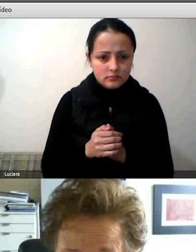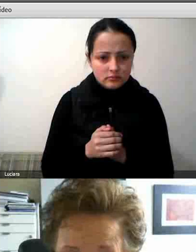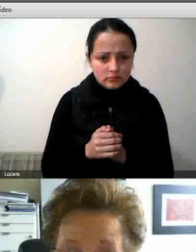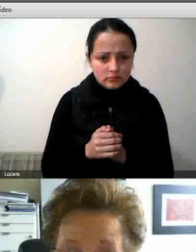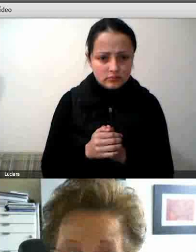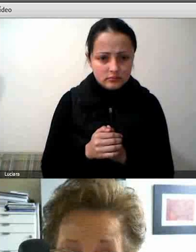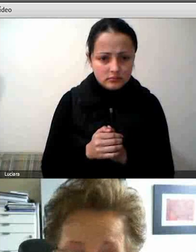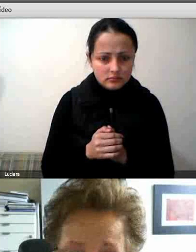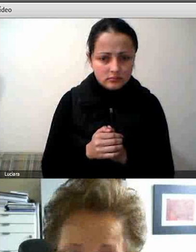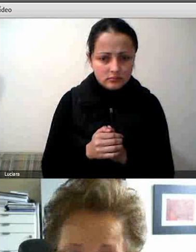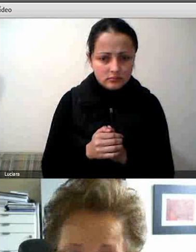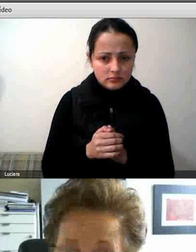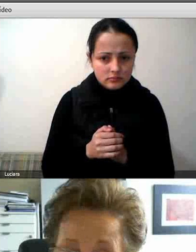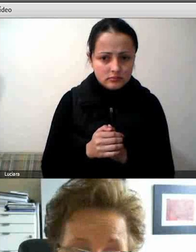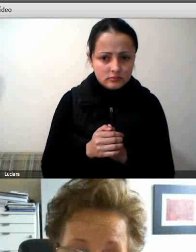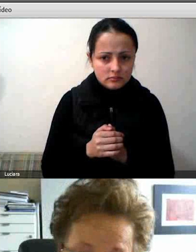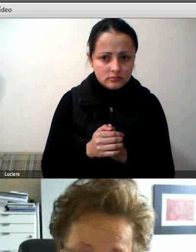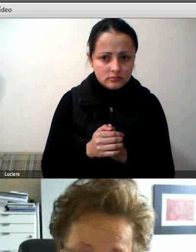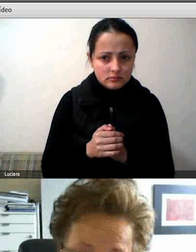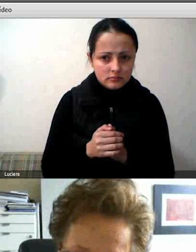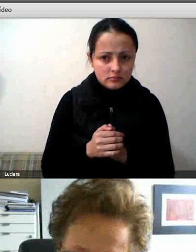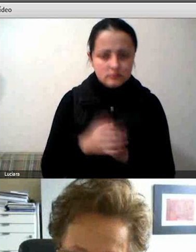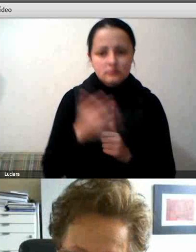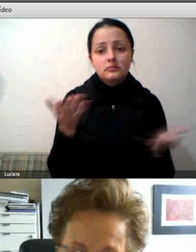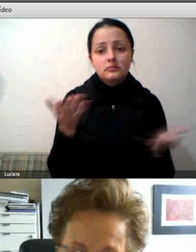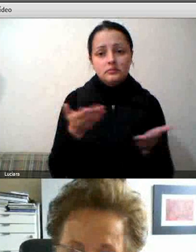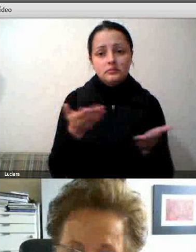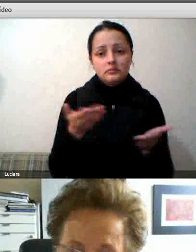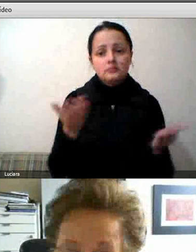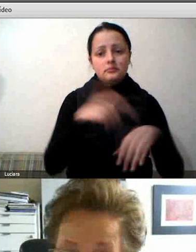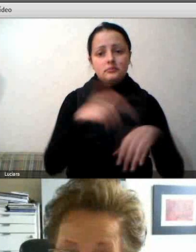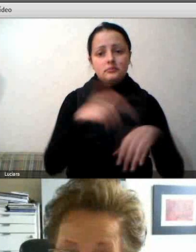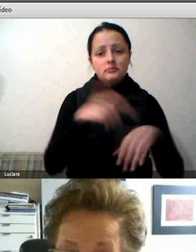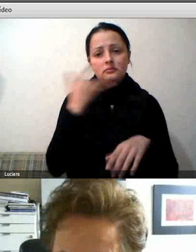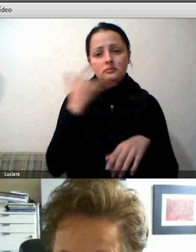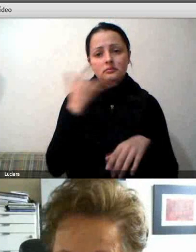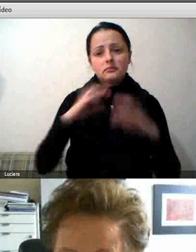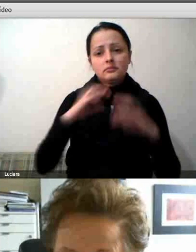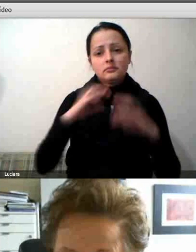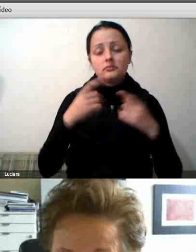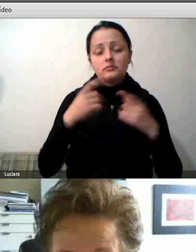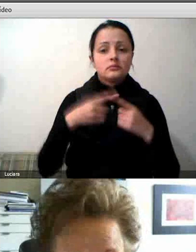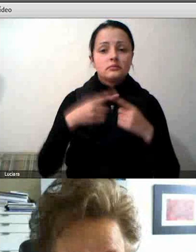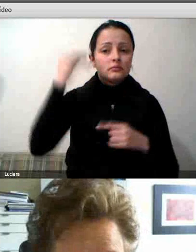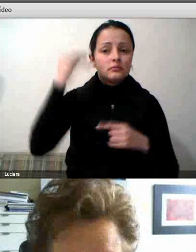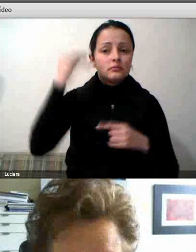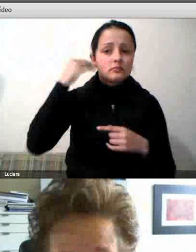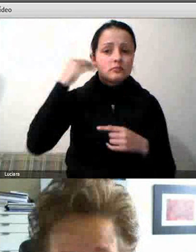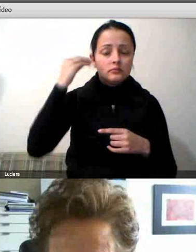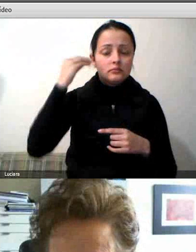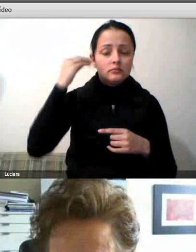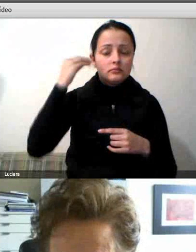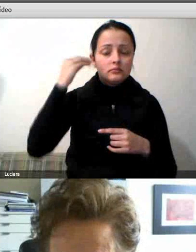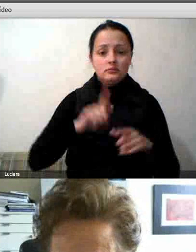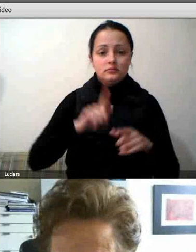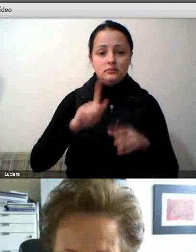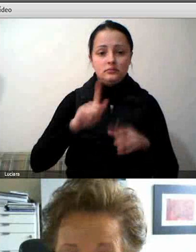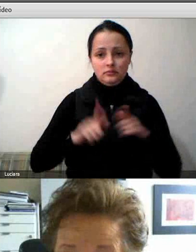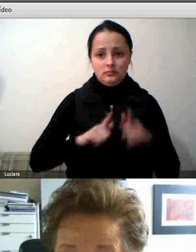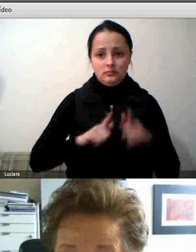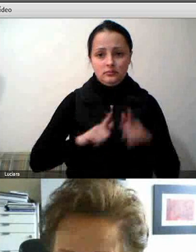sociedade, das comunidades, estão ampliando os conceitos. E a gente só viu isso agora, com essa revolução da cultura digital.